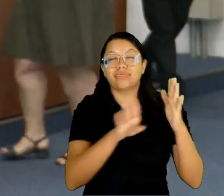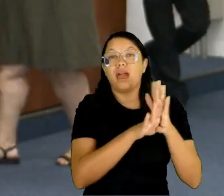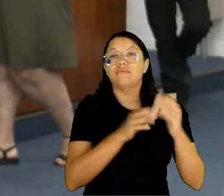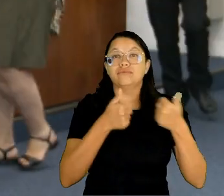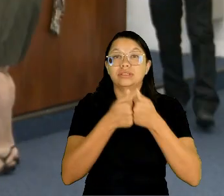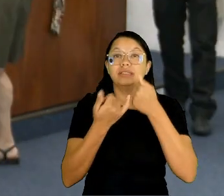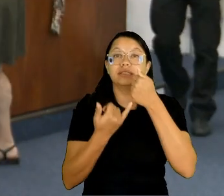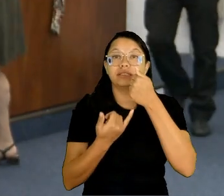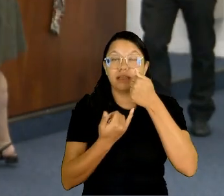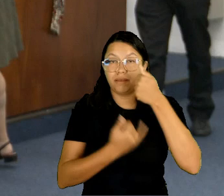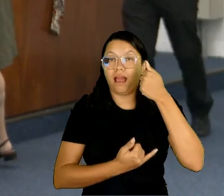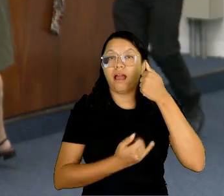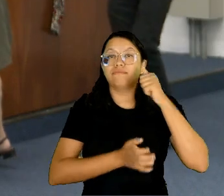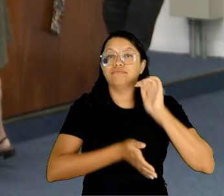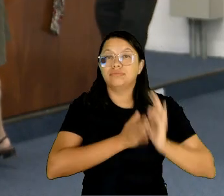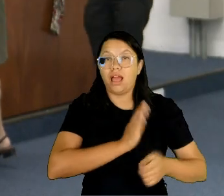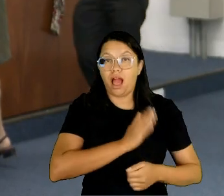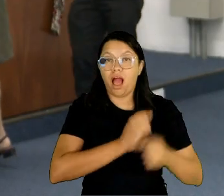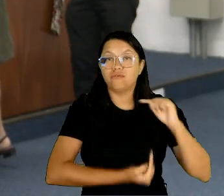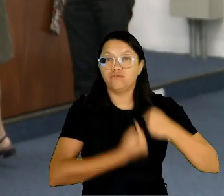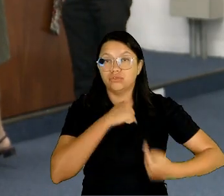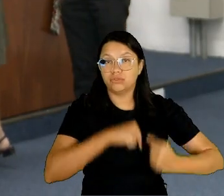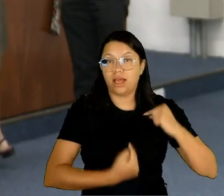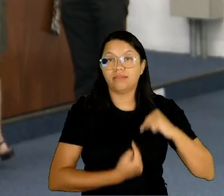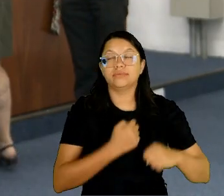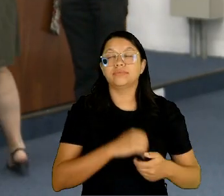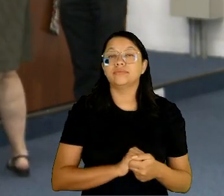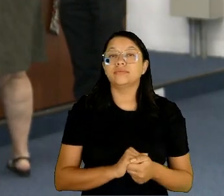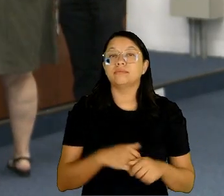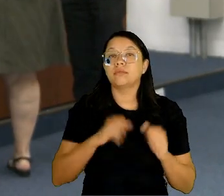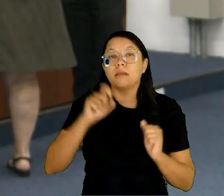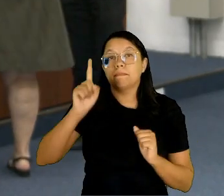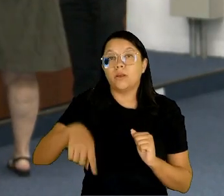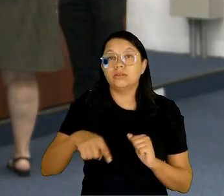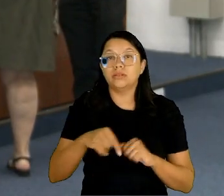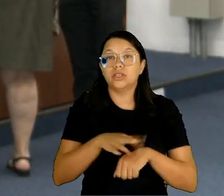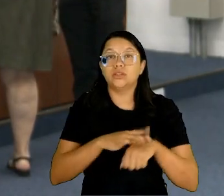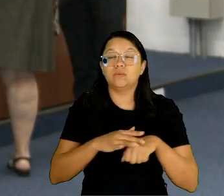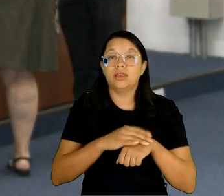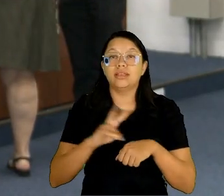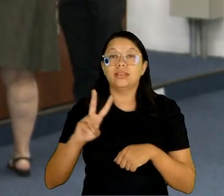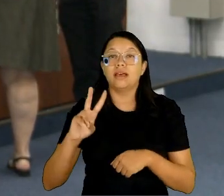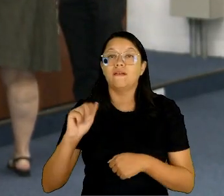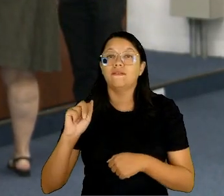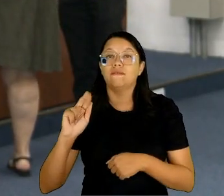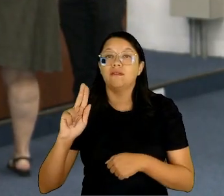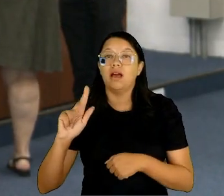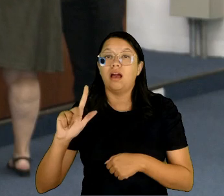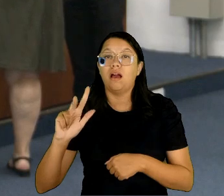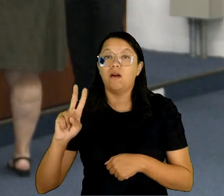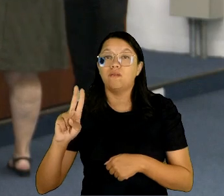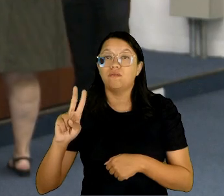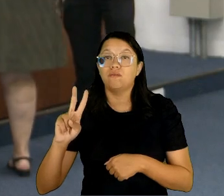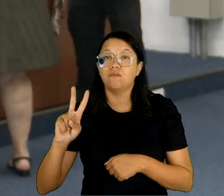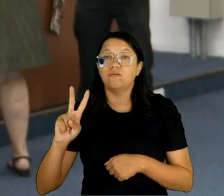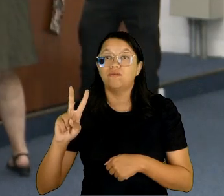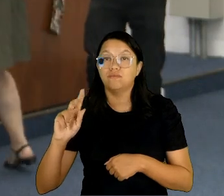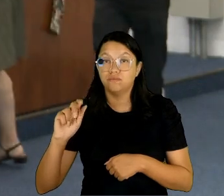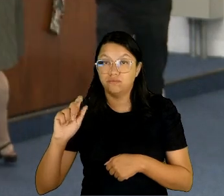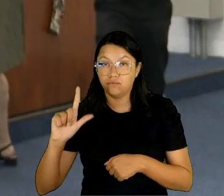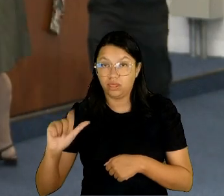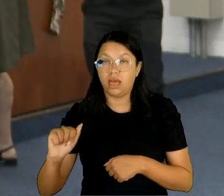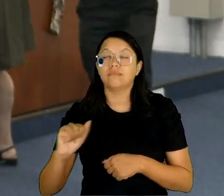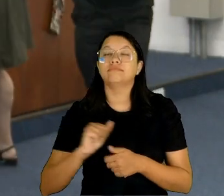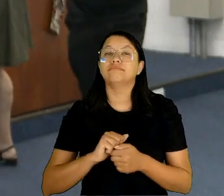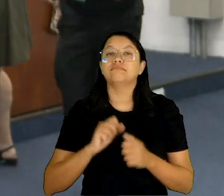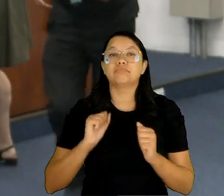o sistema cardiovascular está incluído aqui nesse bolo de doenças cardiovasculares. Pode ser doença da válvula, então o paciente desse tem uma